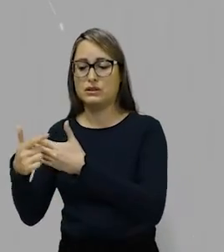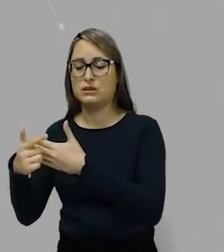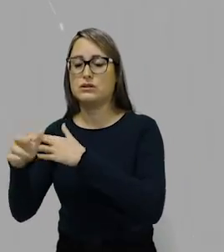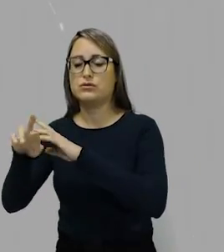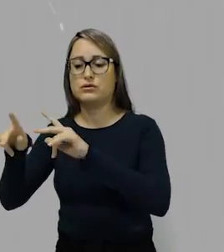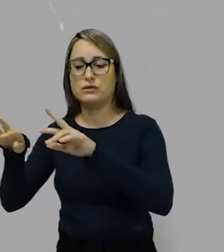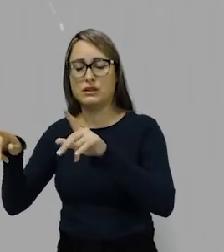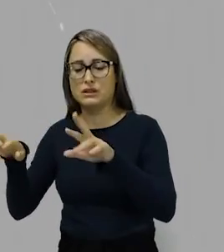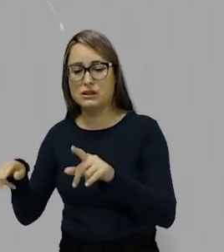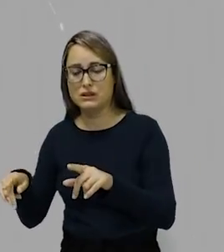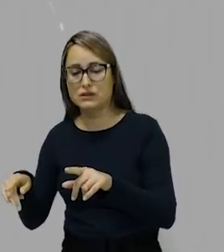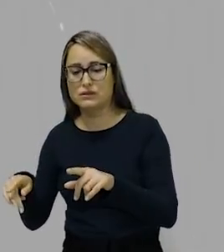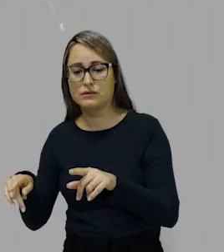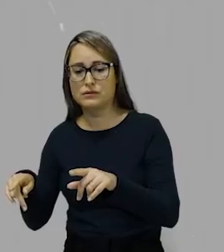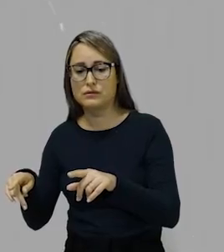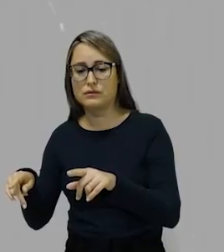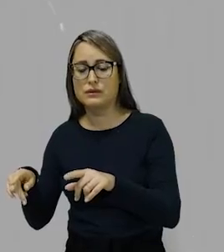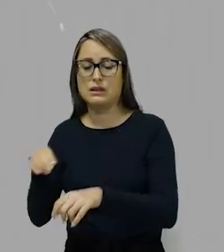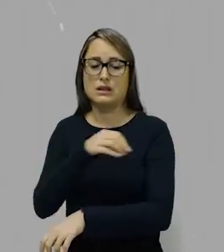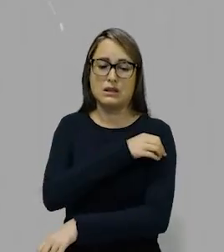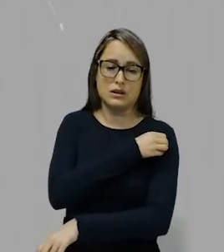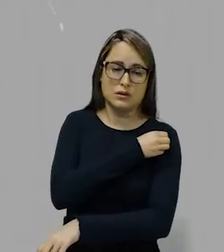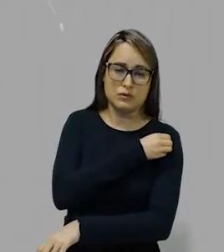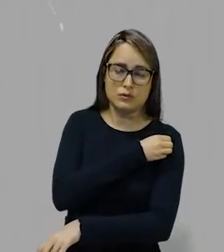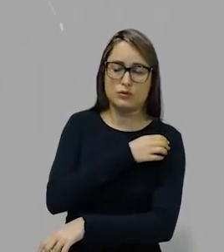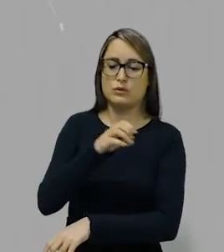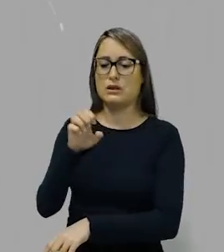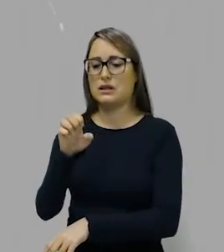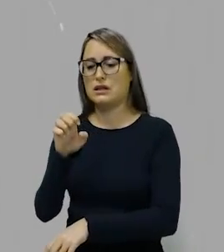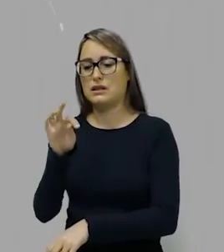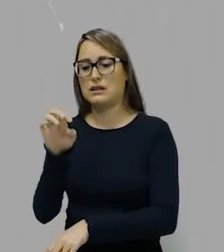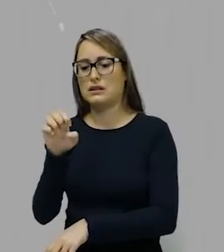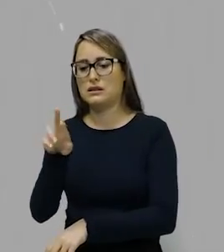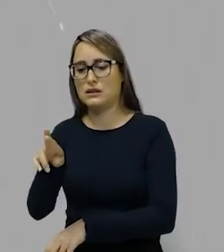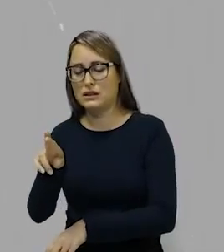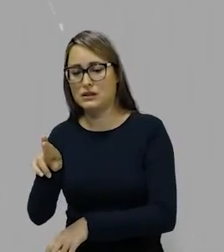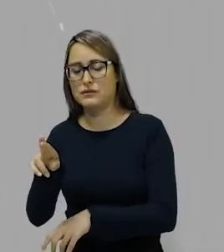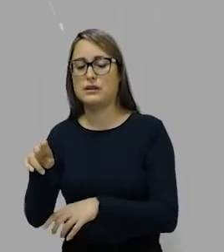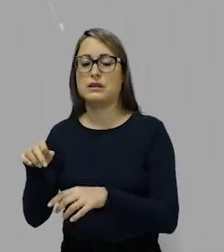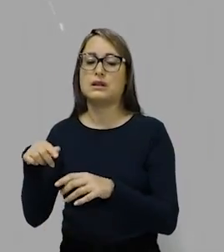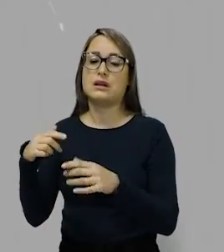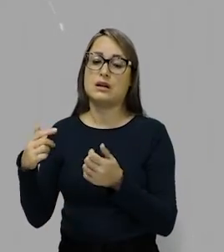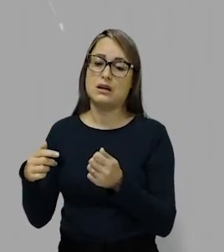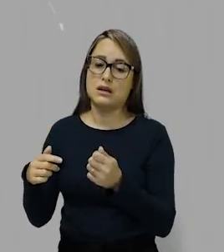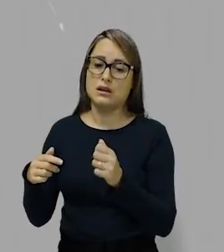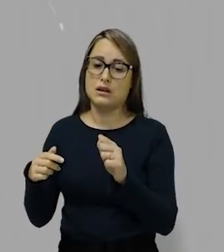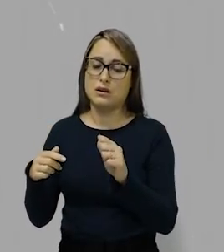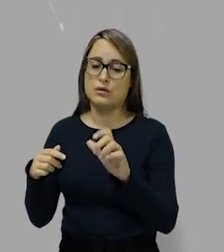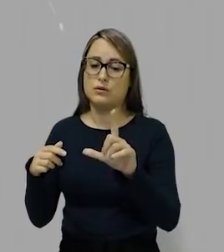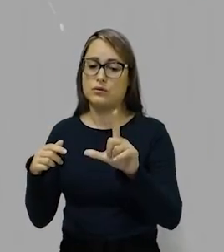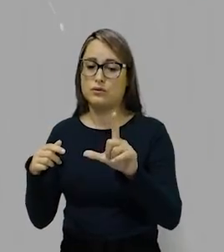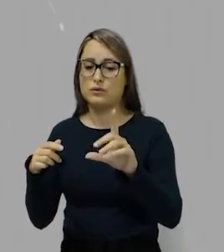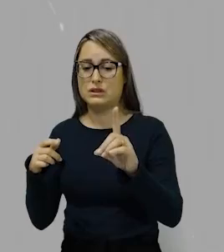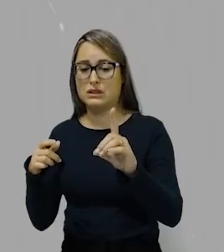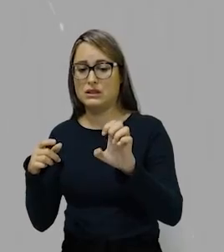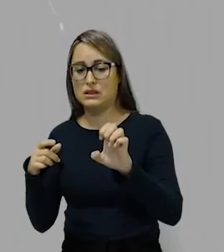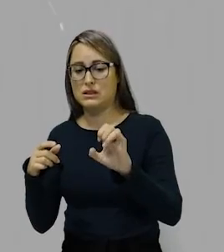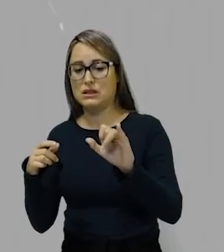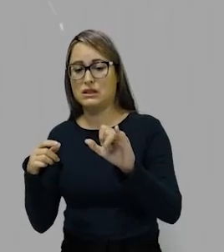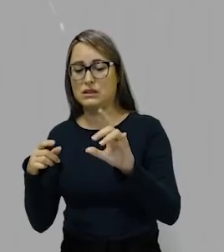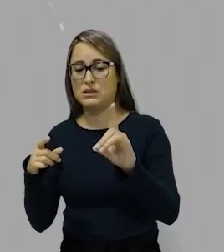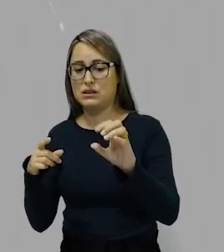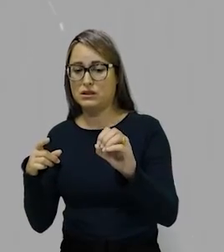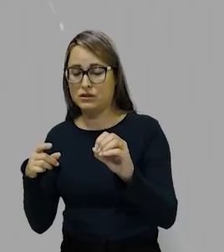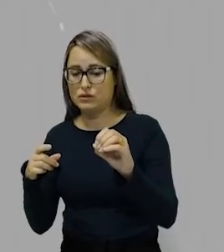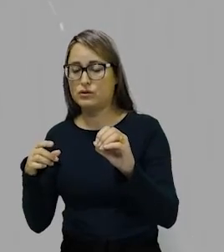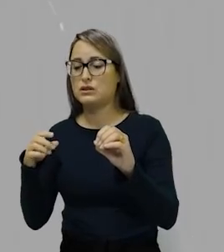diferentes. Álcool com éter, aldeído com cetona, ácido carboxílico com éster.